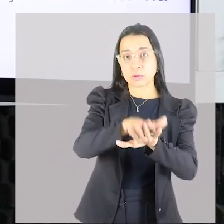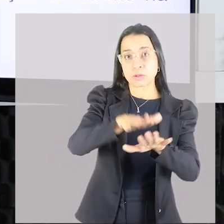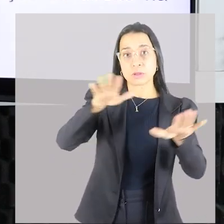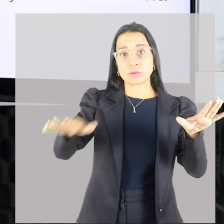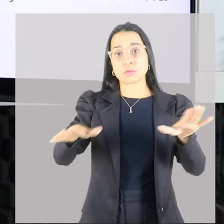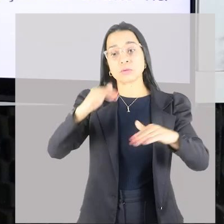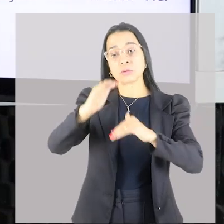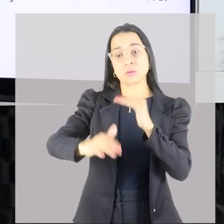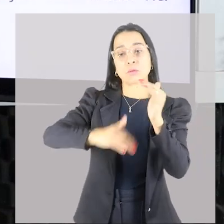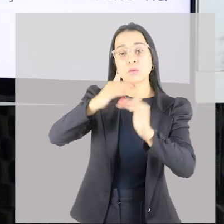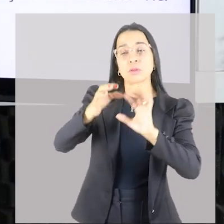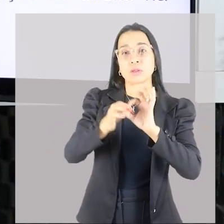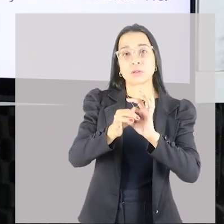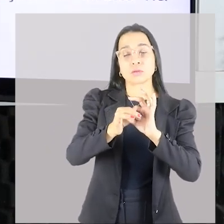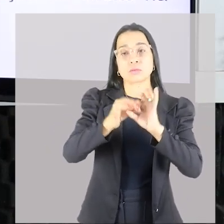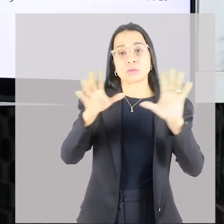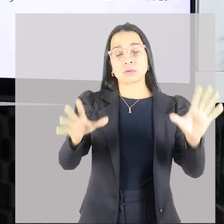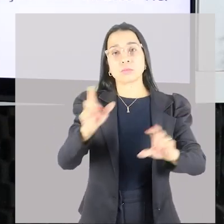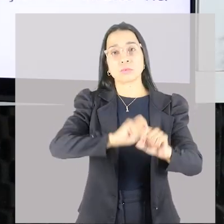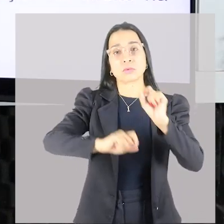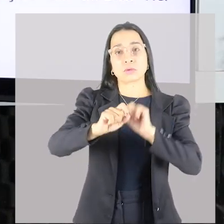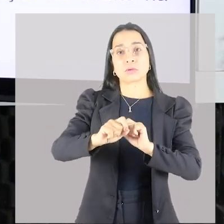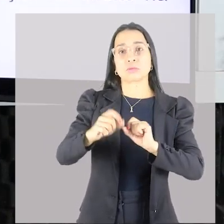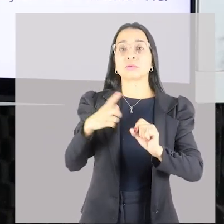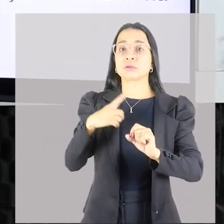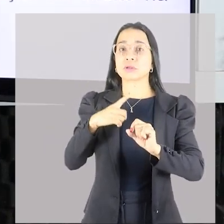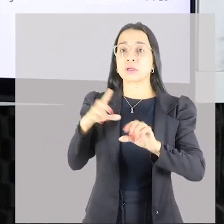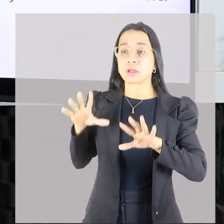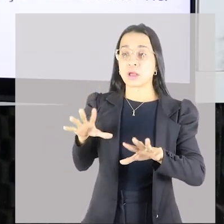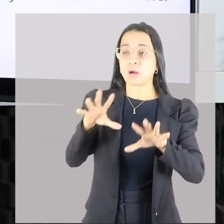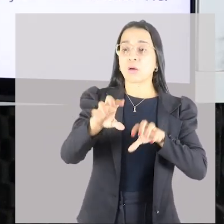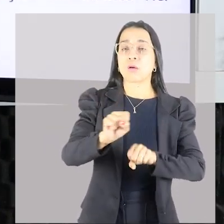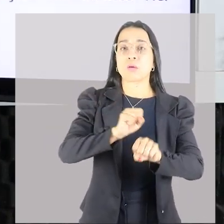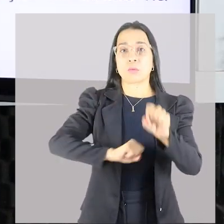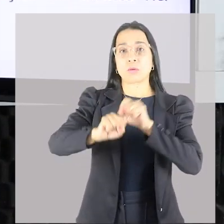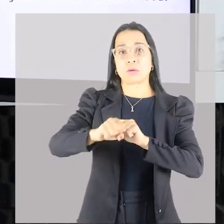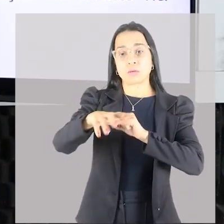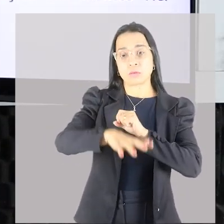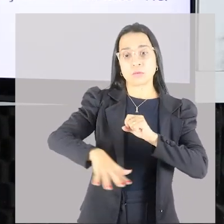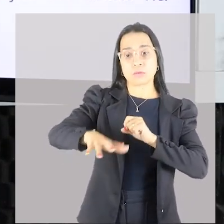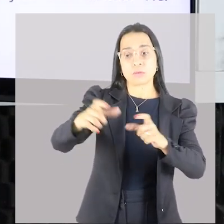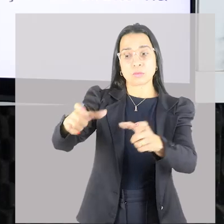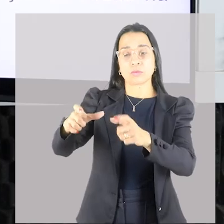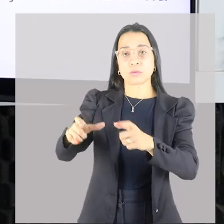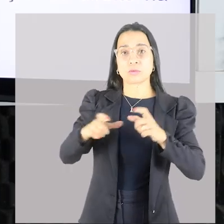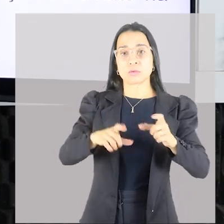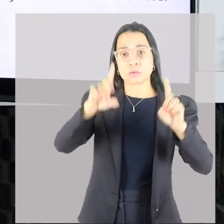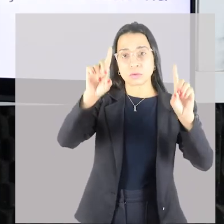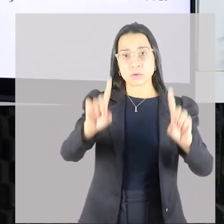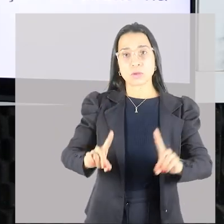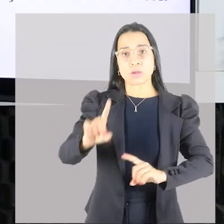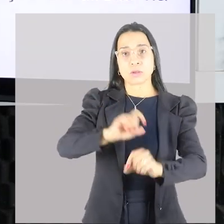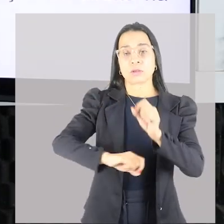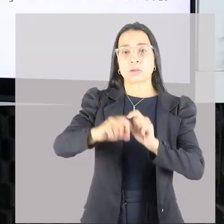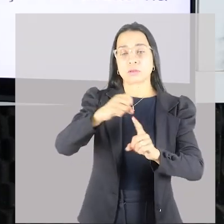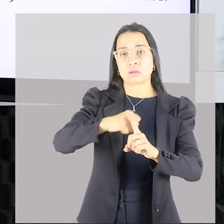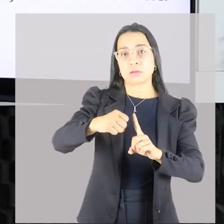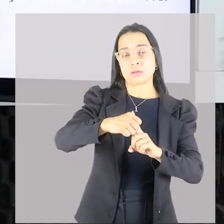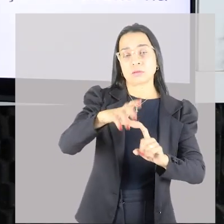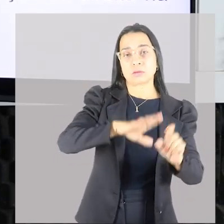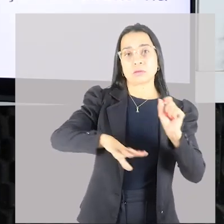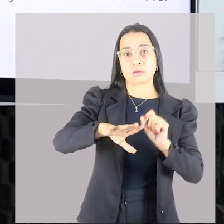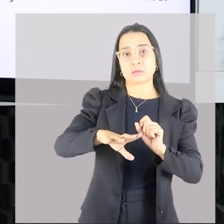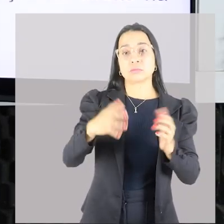democrático que buscam ocupar os espaços de direito na sociedade. Daí a relevância da existência desses grupos